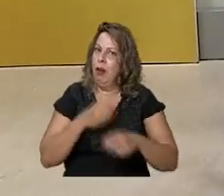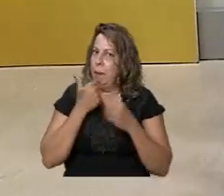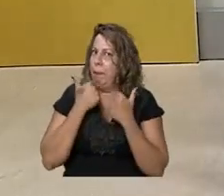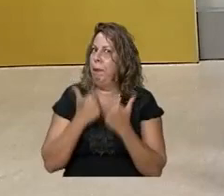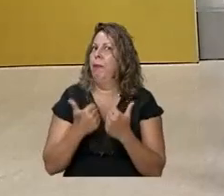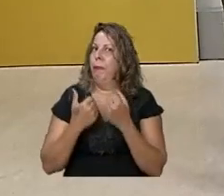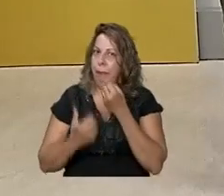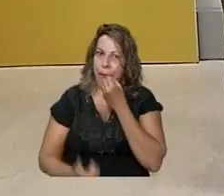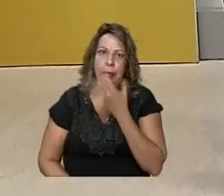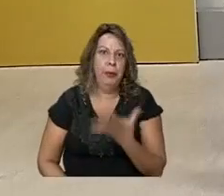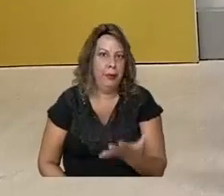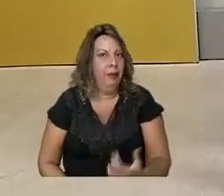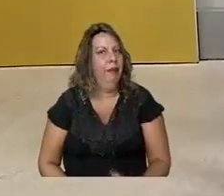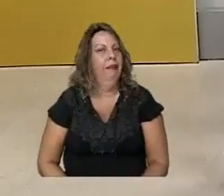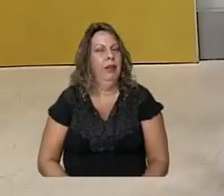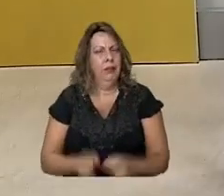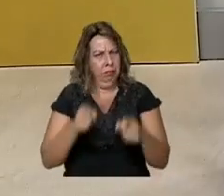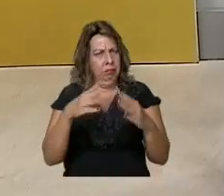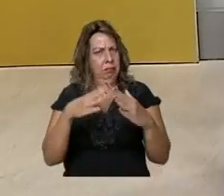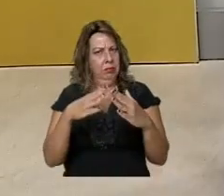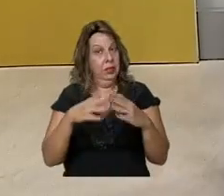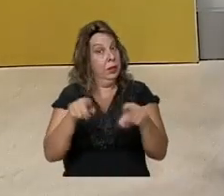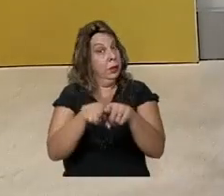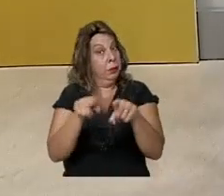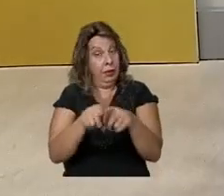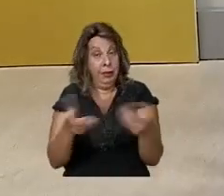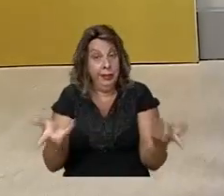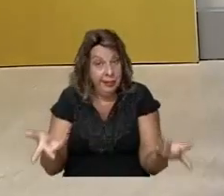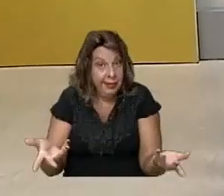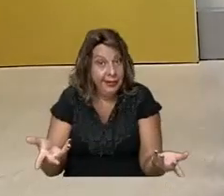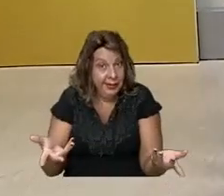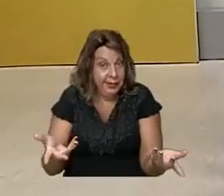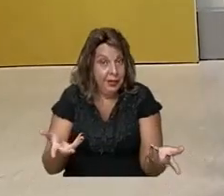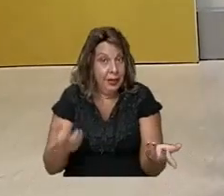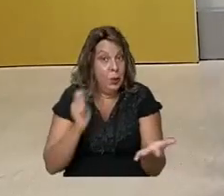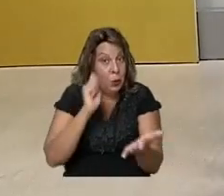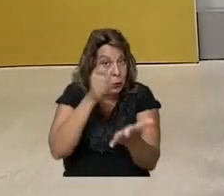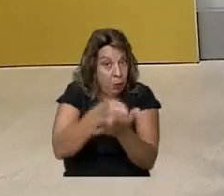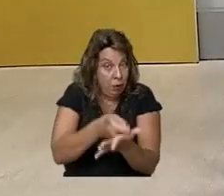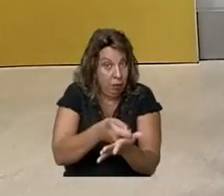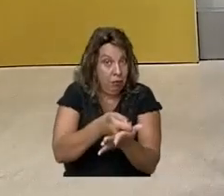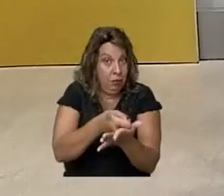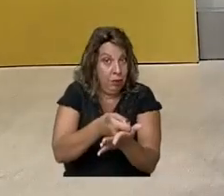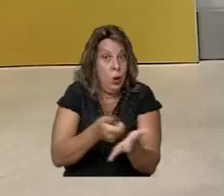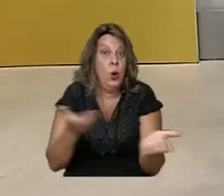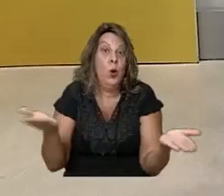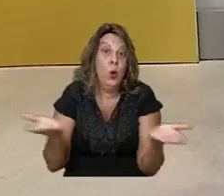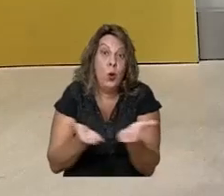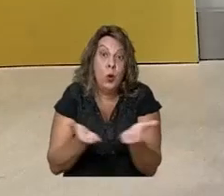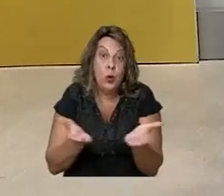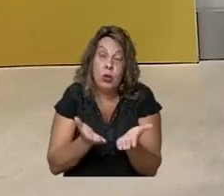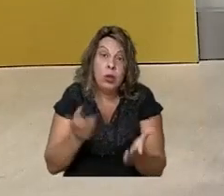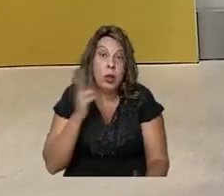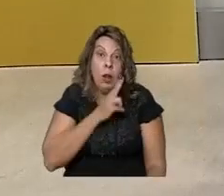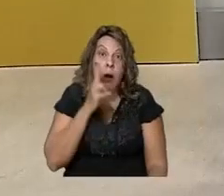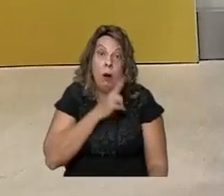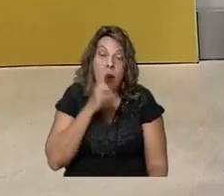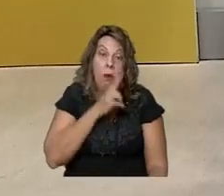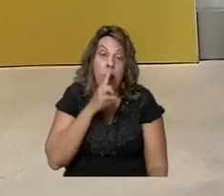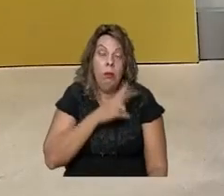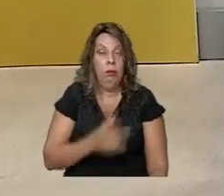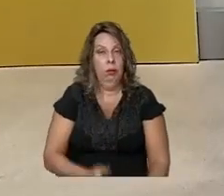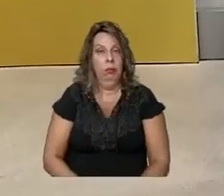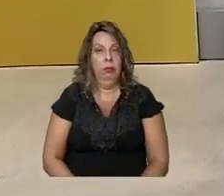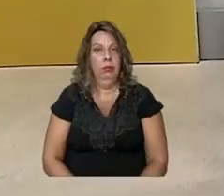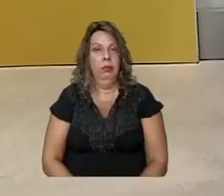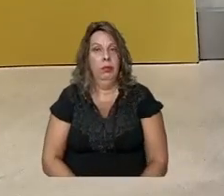Com certeza. E você aí de casa também pode ser contemplado, Caju Cap, tá? É só adquirir o seu título hoje mesmo, não deixa pra depois, não.